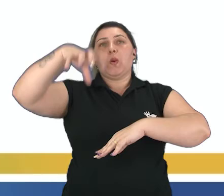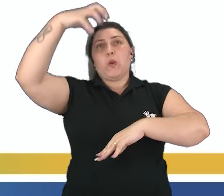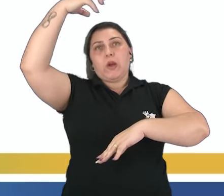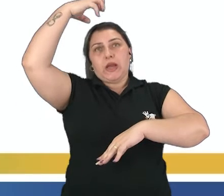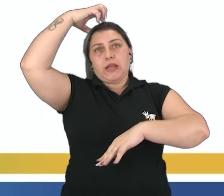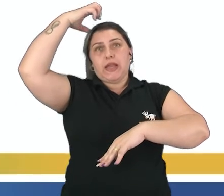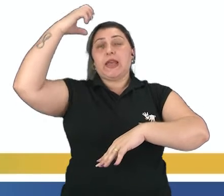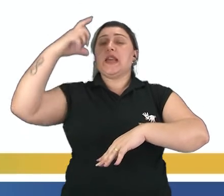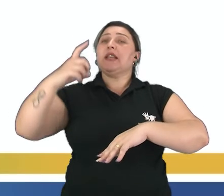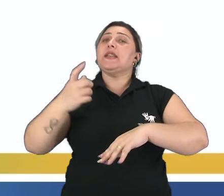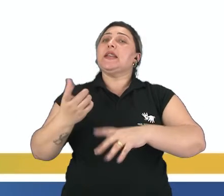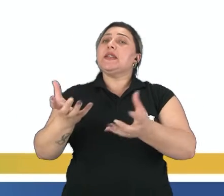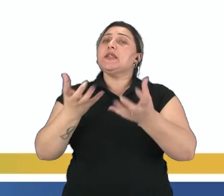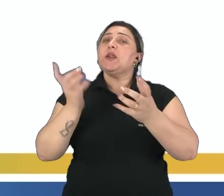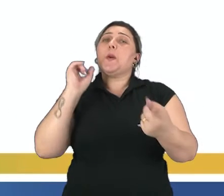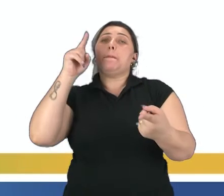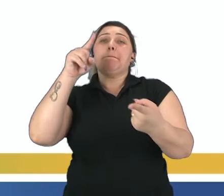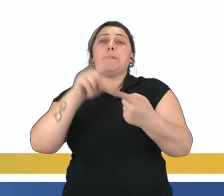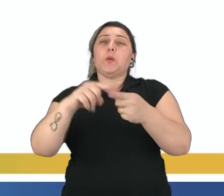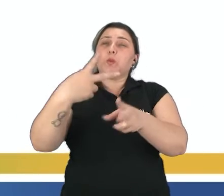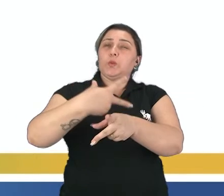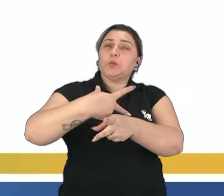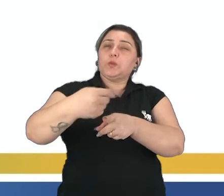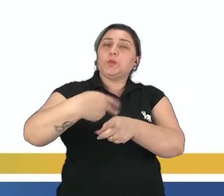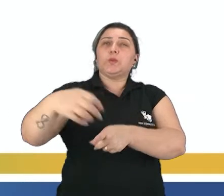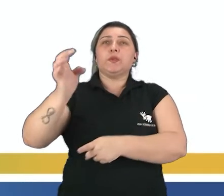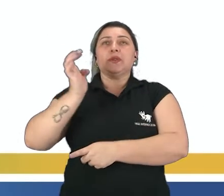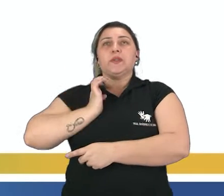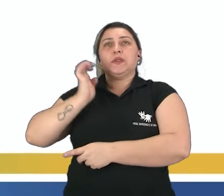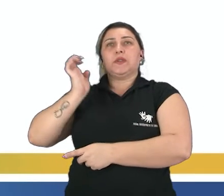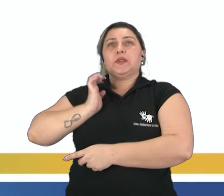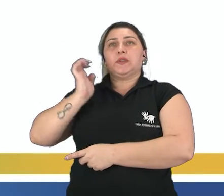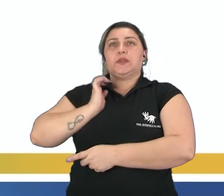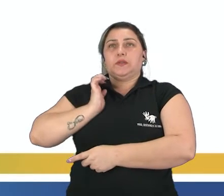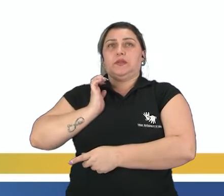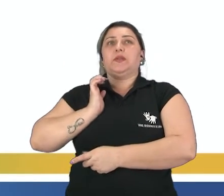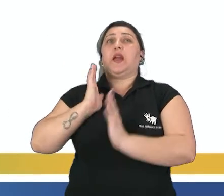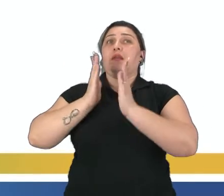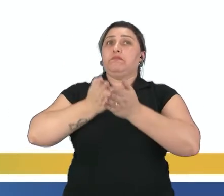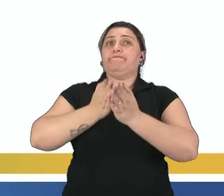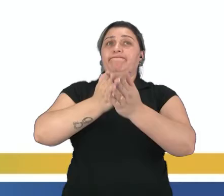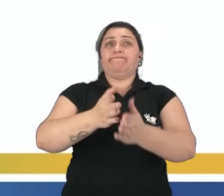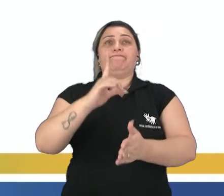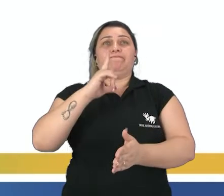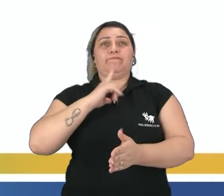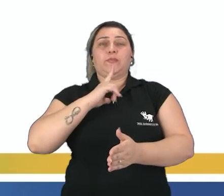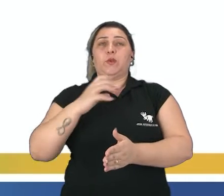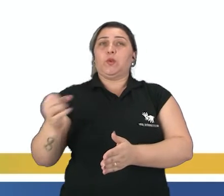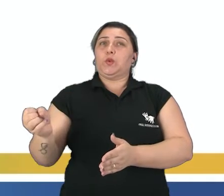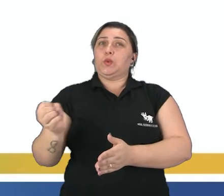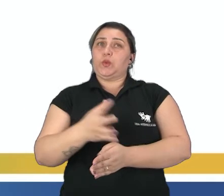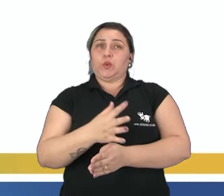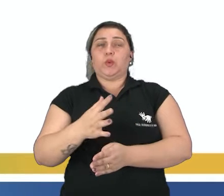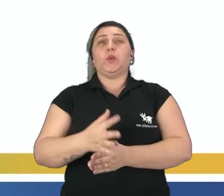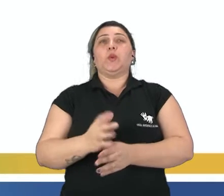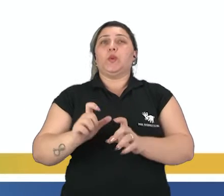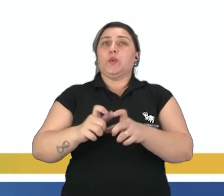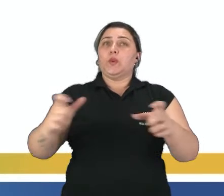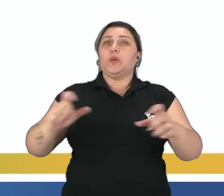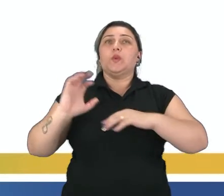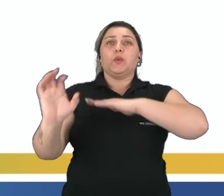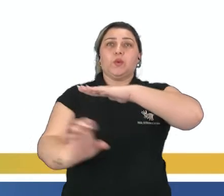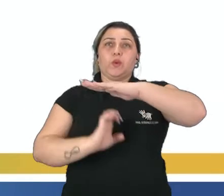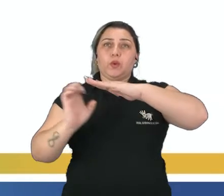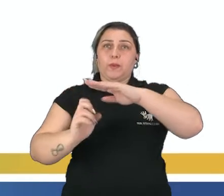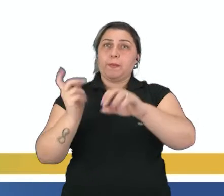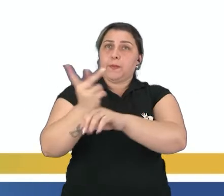nacionais modernos. Os reis almejavam conquistar riquezas no além-mar, obtendo novos mercados e expandindo o comércio.